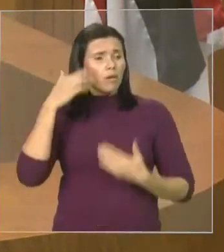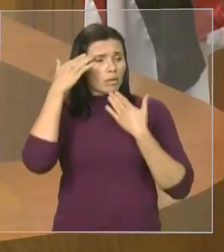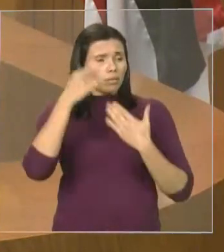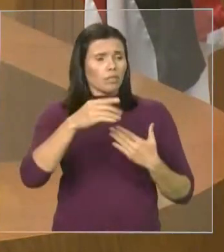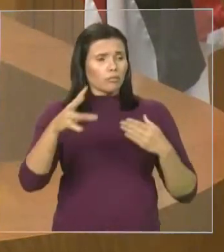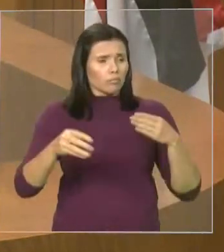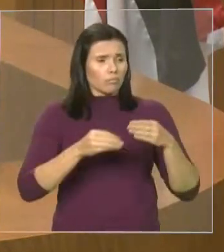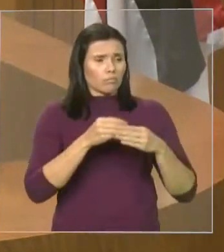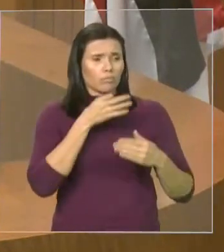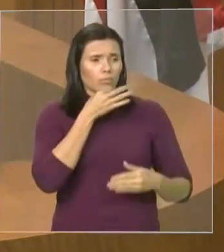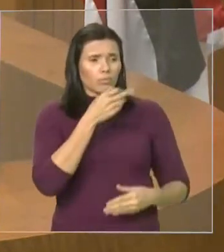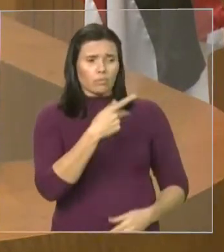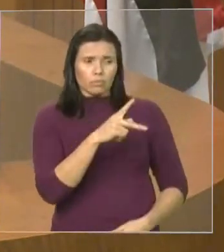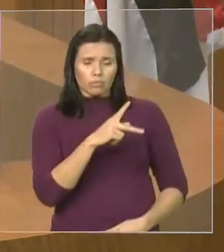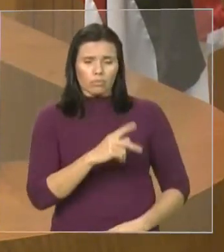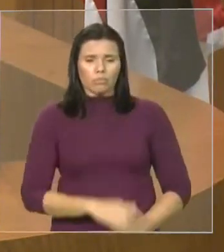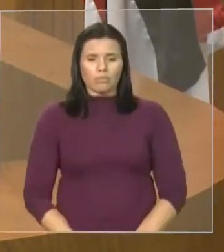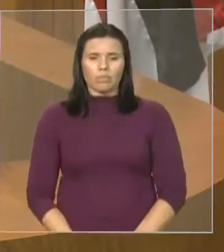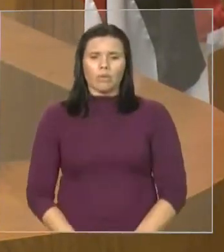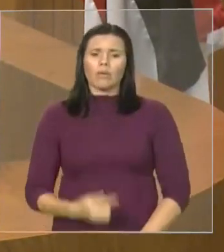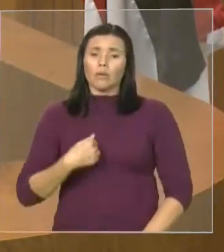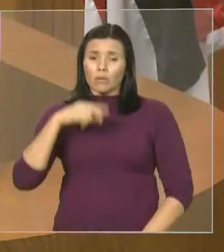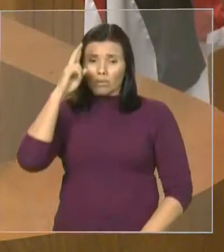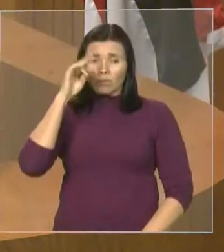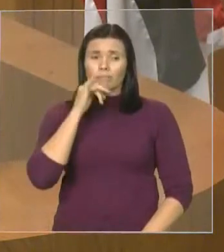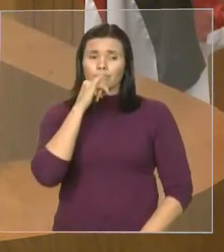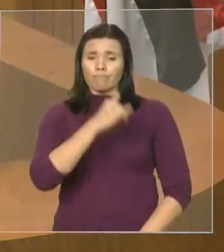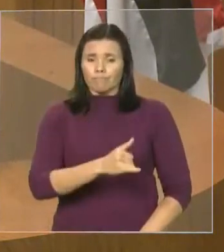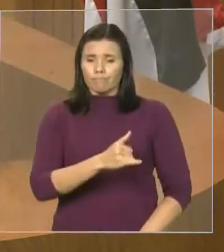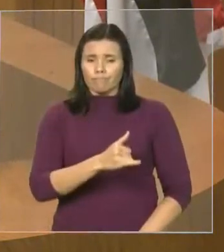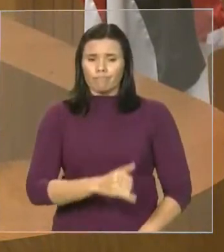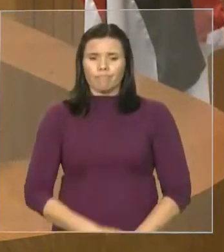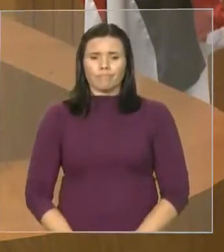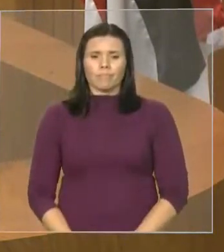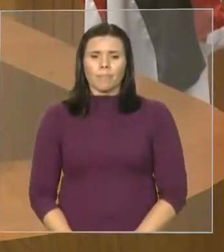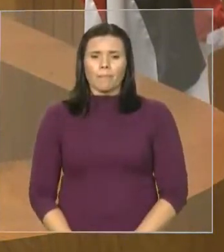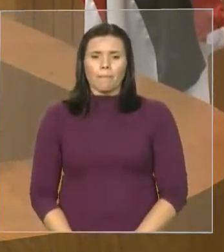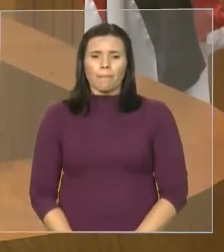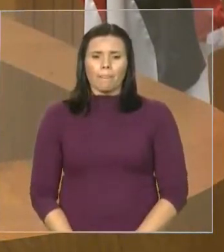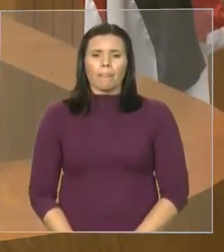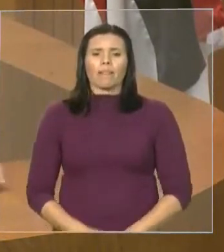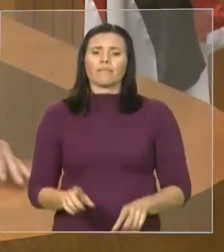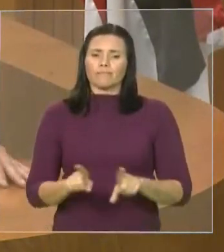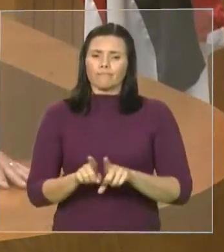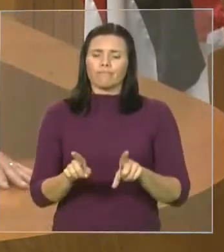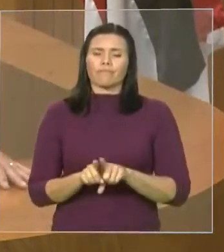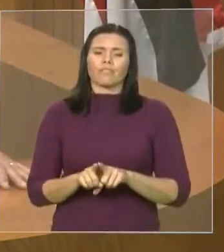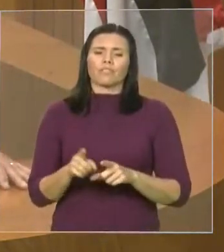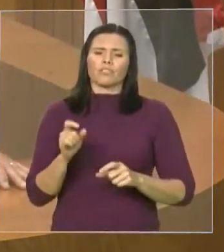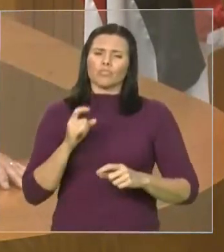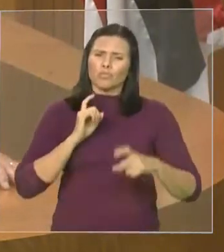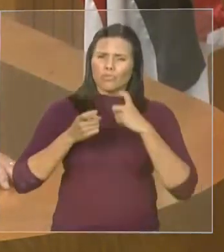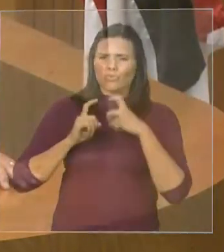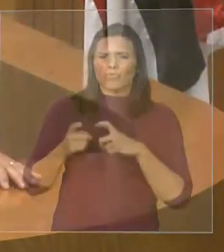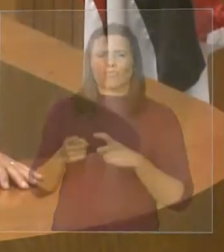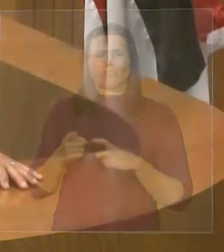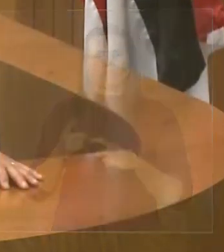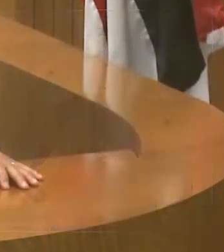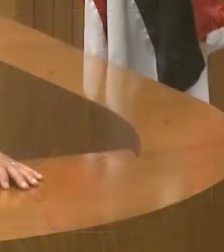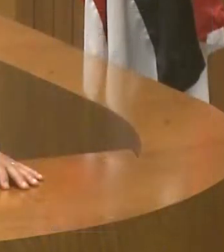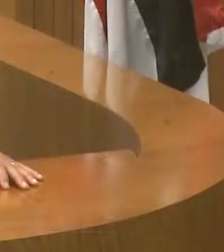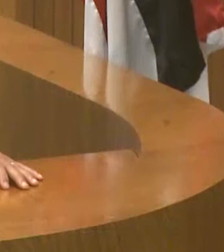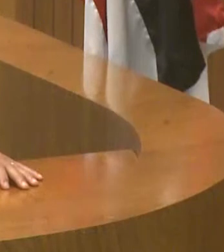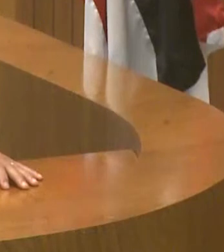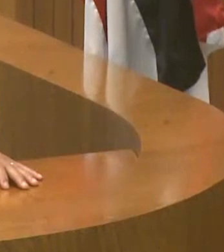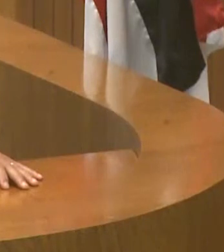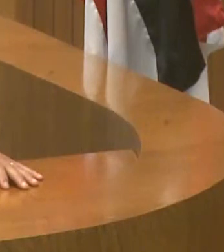dizer e lembrar que realmente foi fruto de muita discussão o